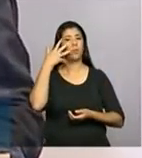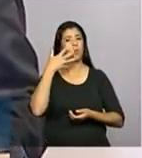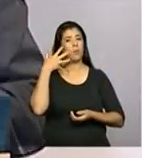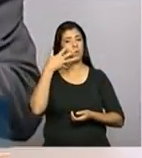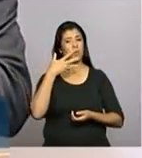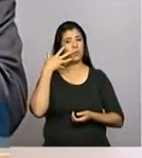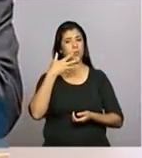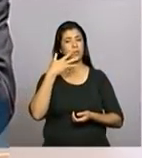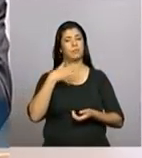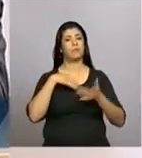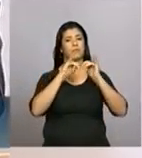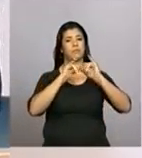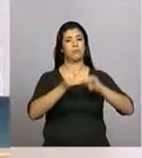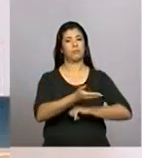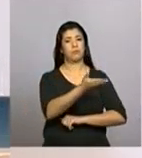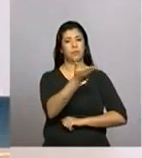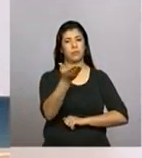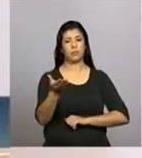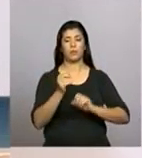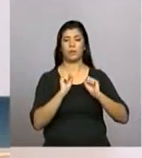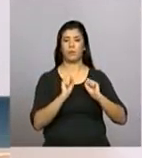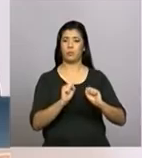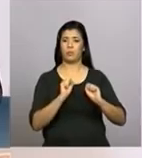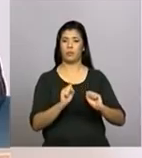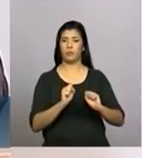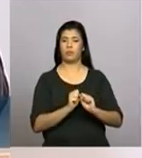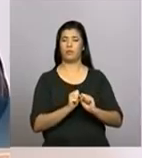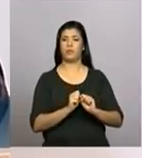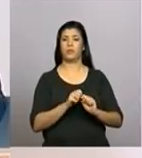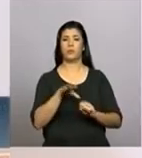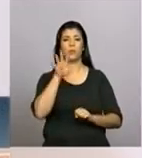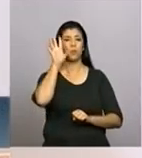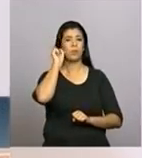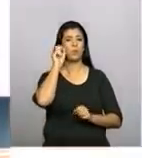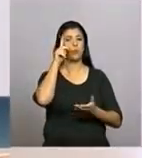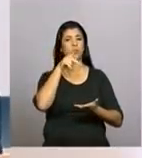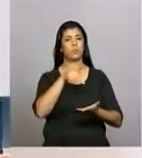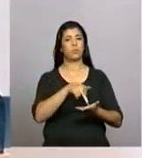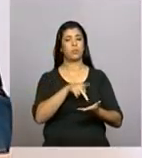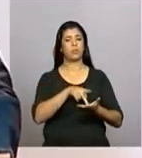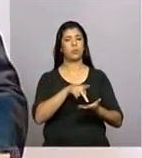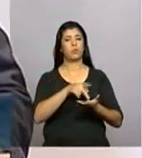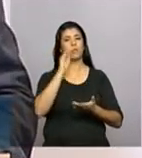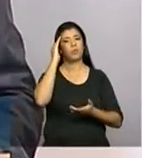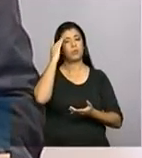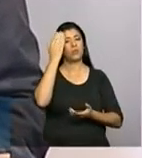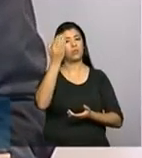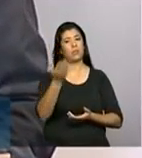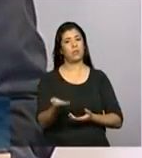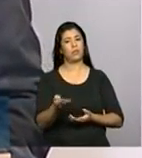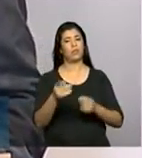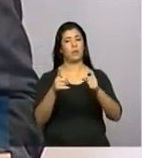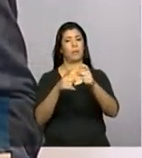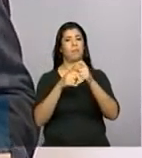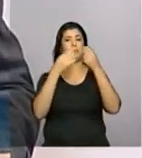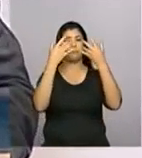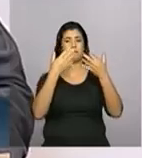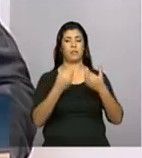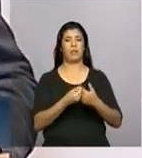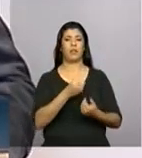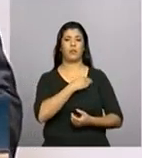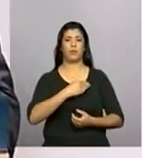pronunciamento para que possamos ouvir efetivamente as palavras do ministro Gilberto